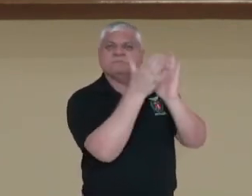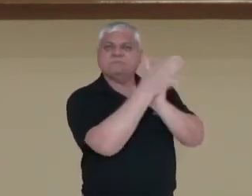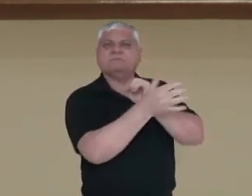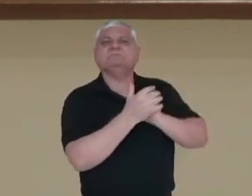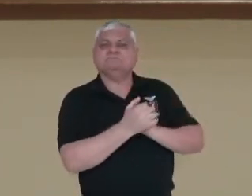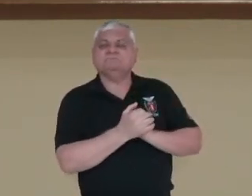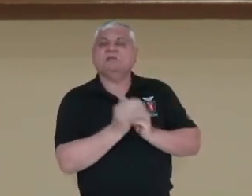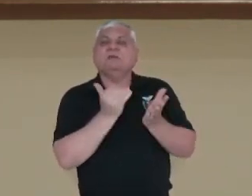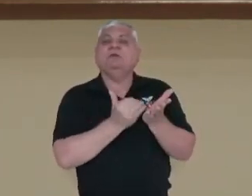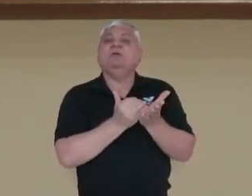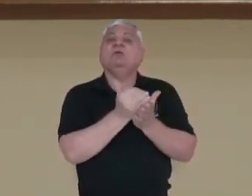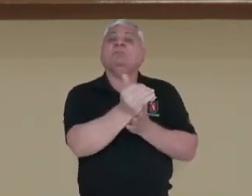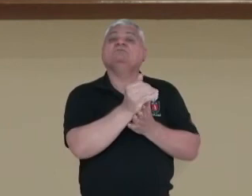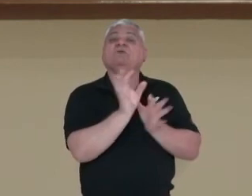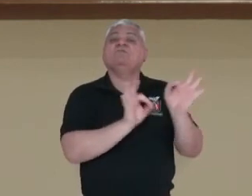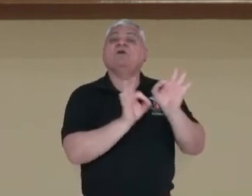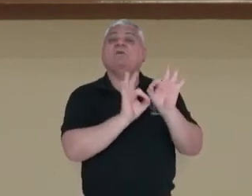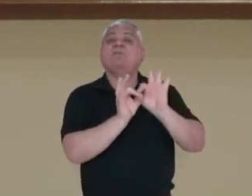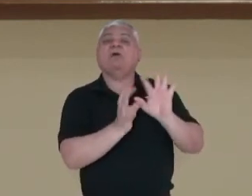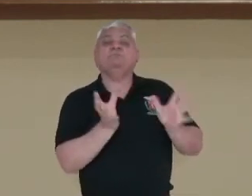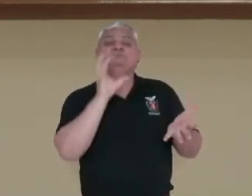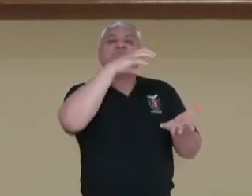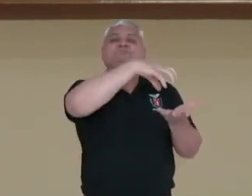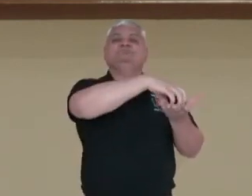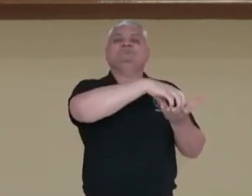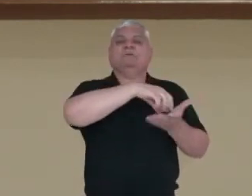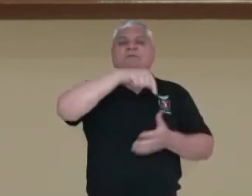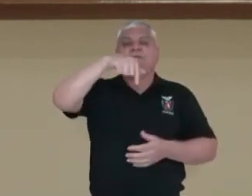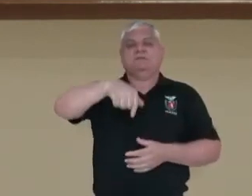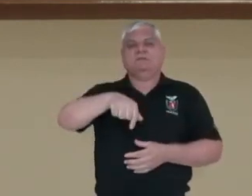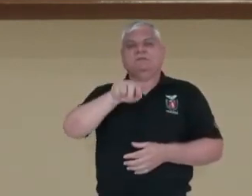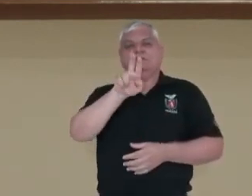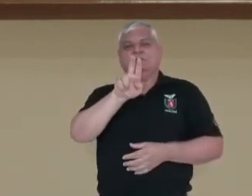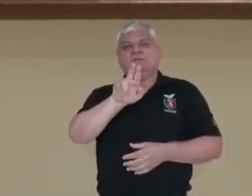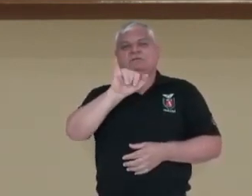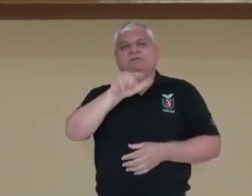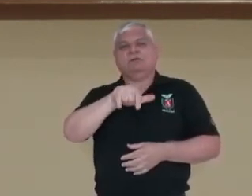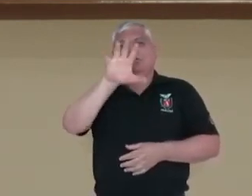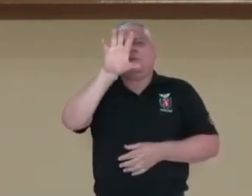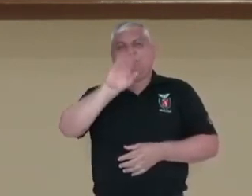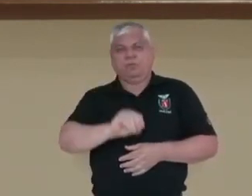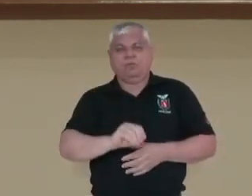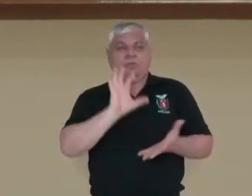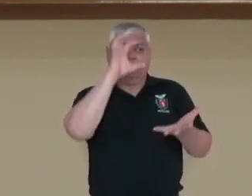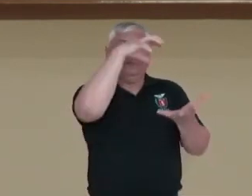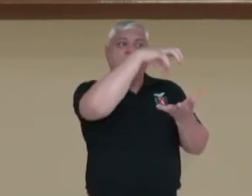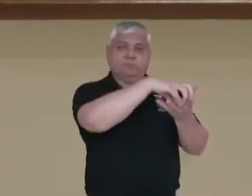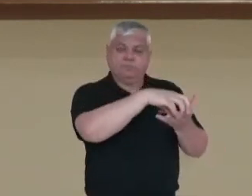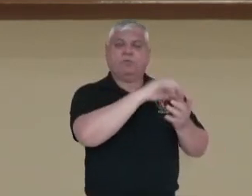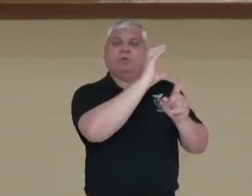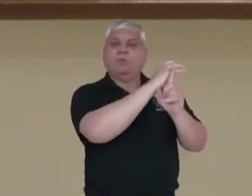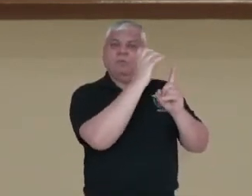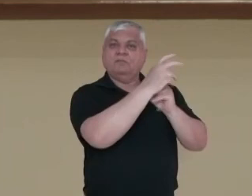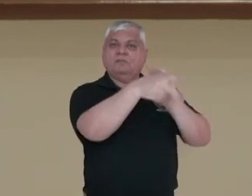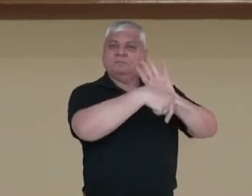eles começaram a formar os quilombos, que eram comunidades onde viviam os escravos fugidos.